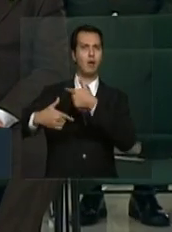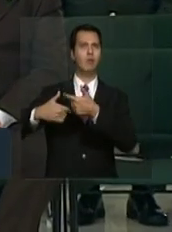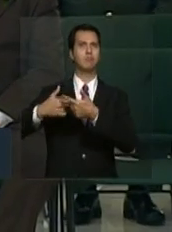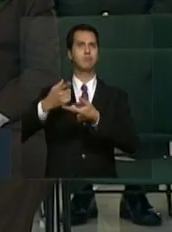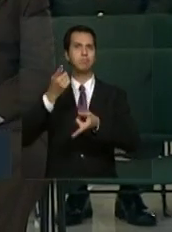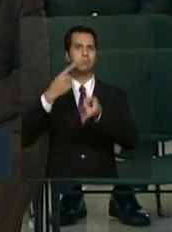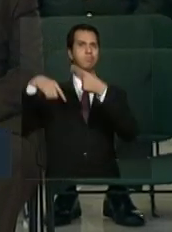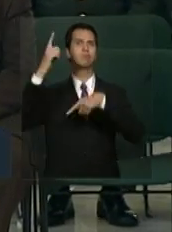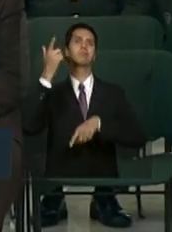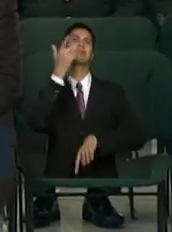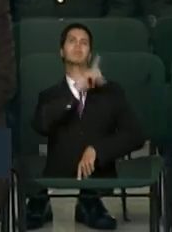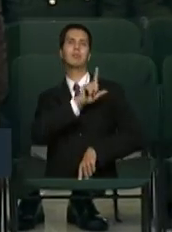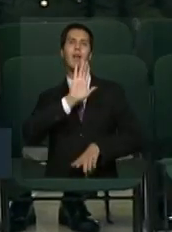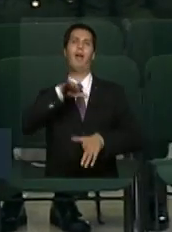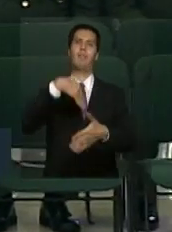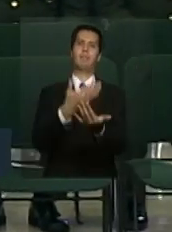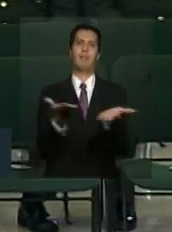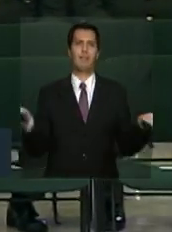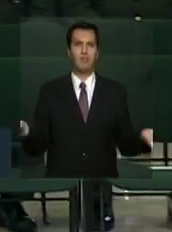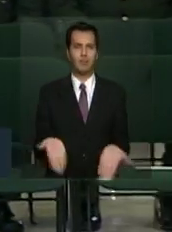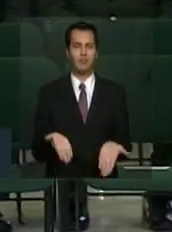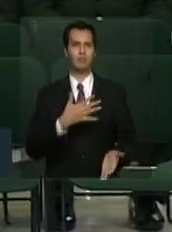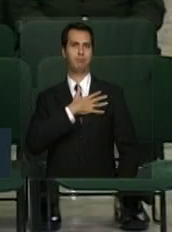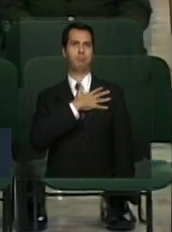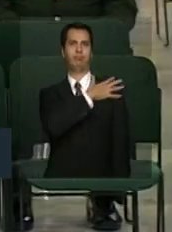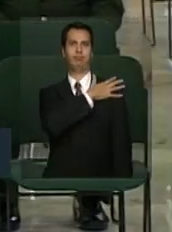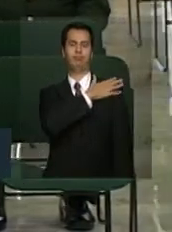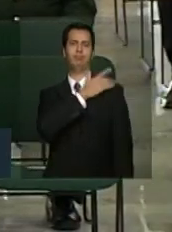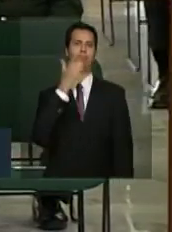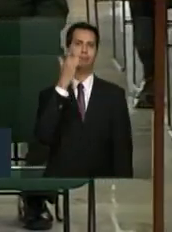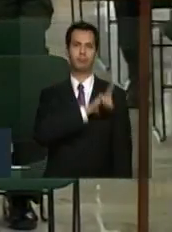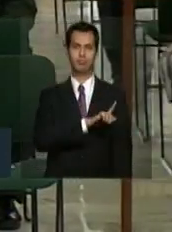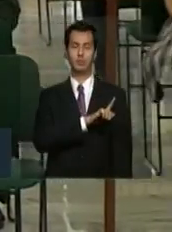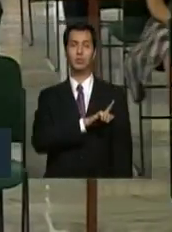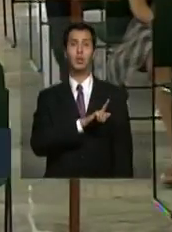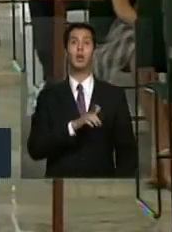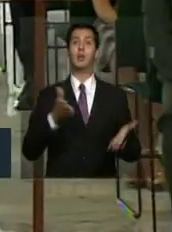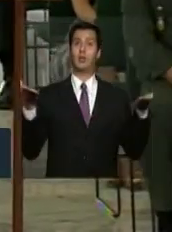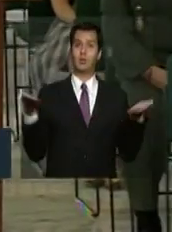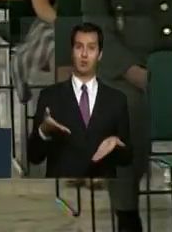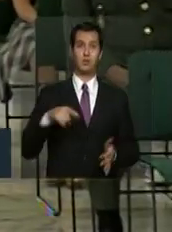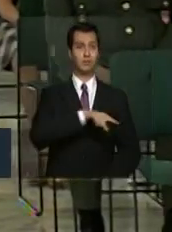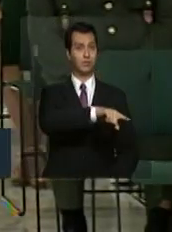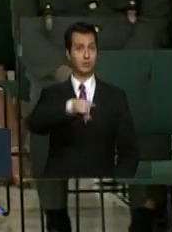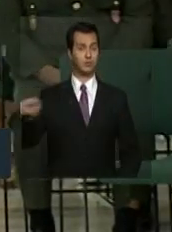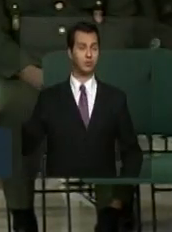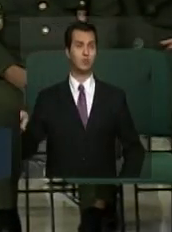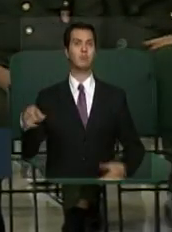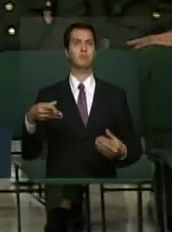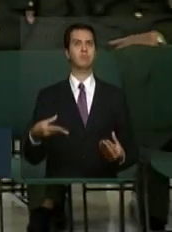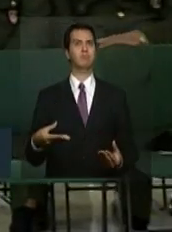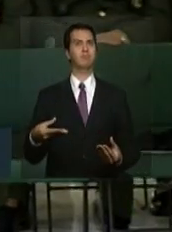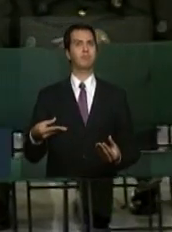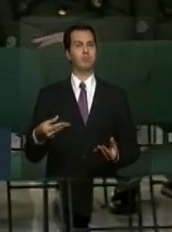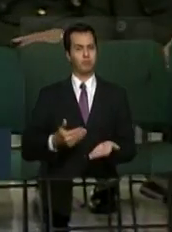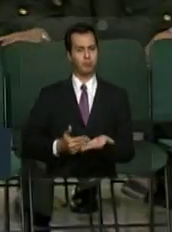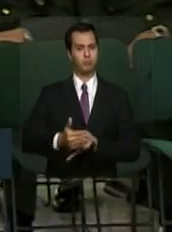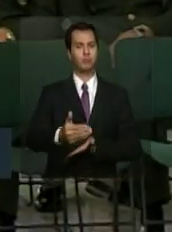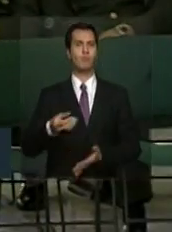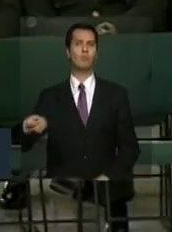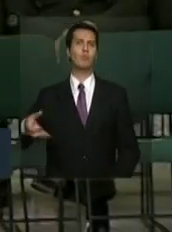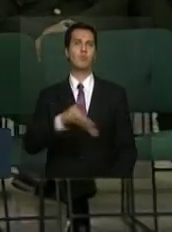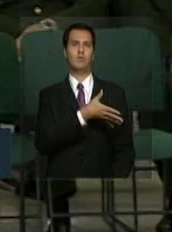Novas responsabilidades e desafios serão agora enfrentados nos cargos que assumem a partir de